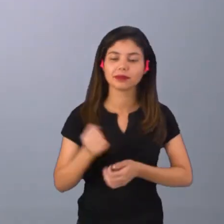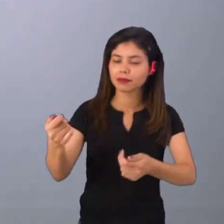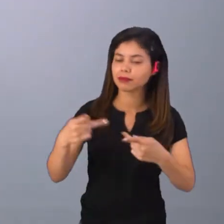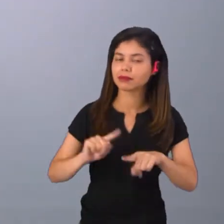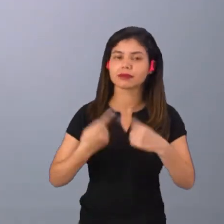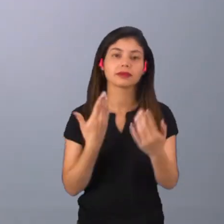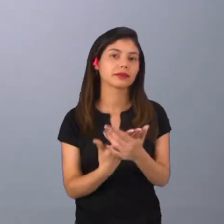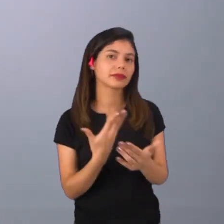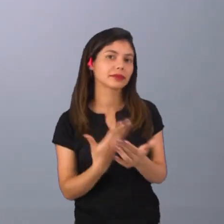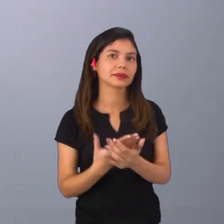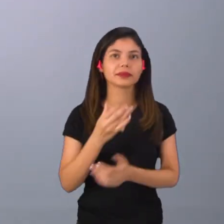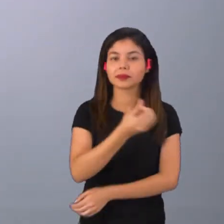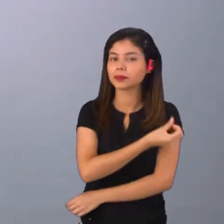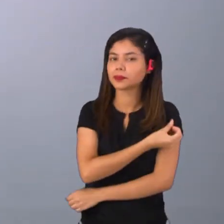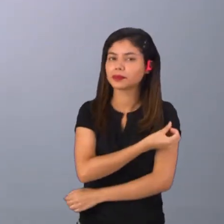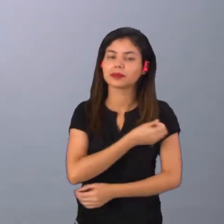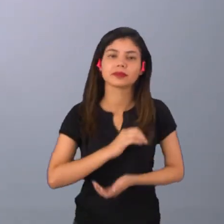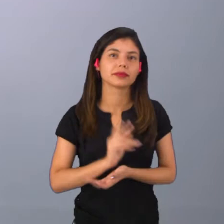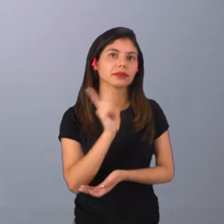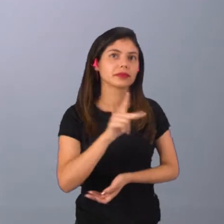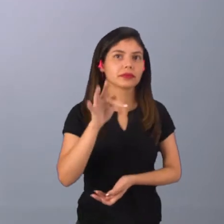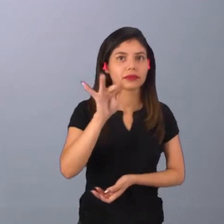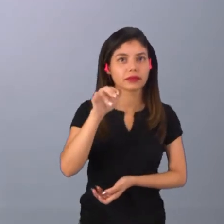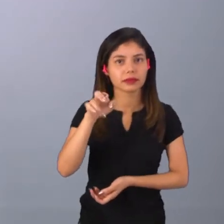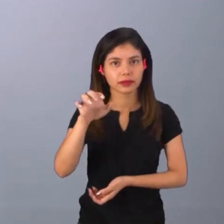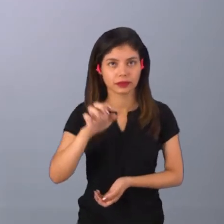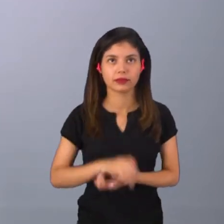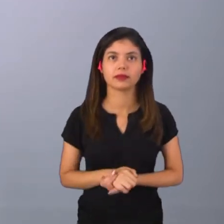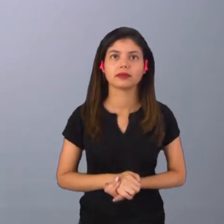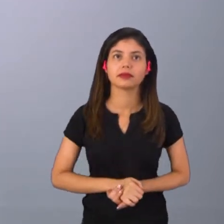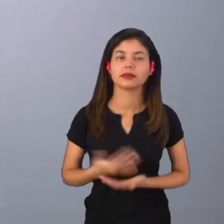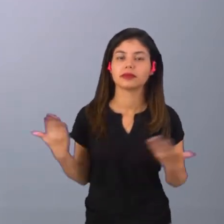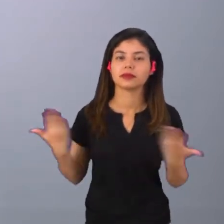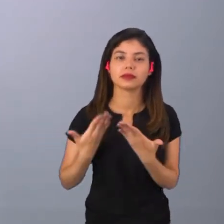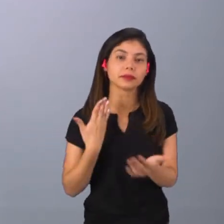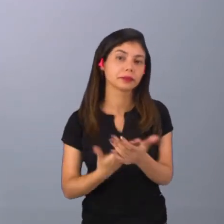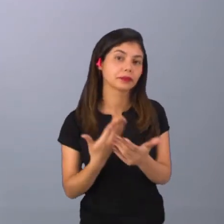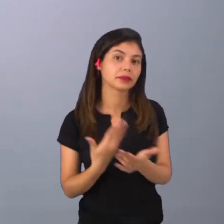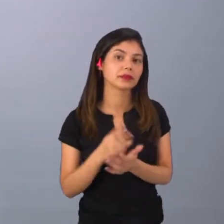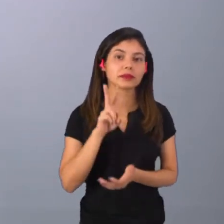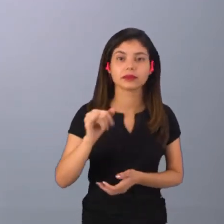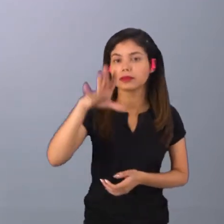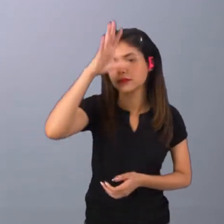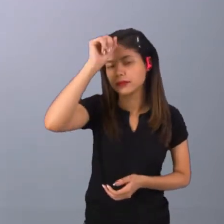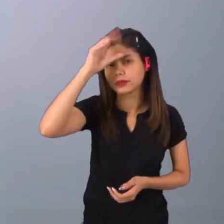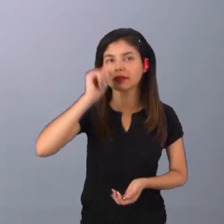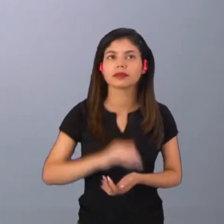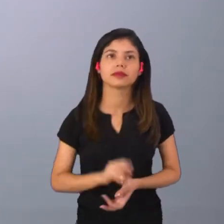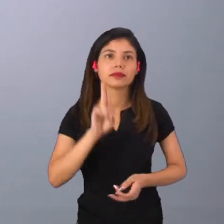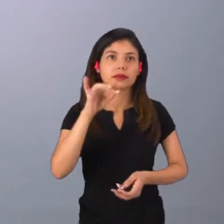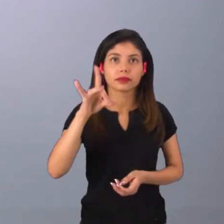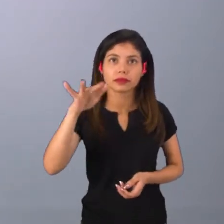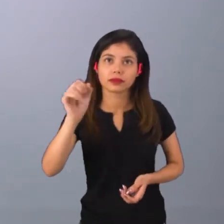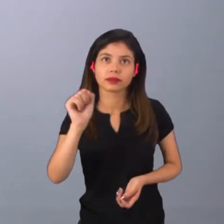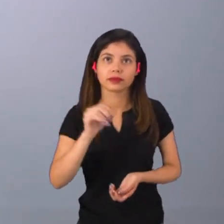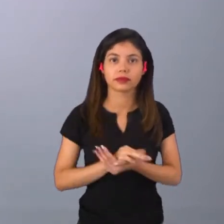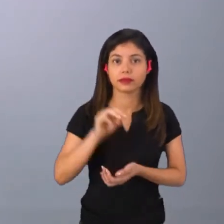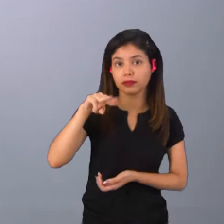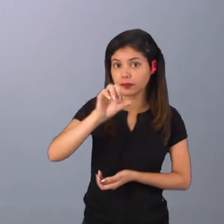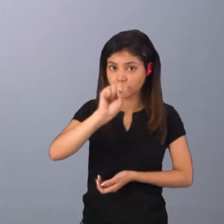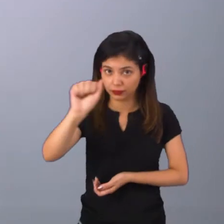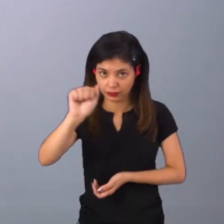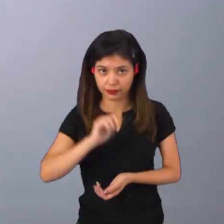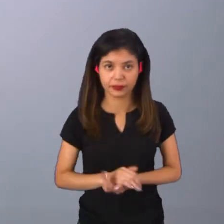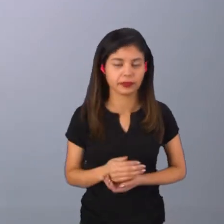Sejam bem-vindos a mais uma aula do sexto ano. Eu sou a professora Fabiane Farias e na nossa aula de hoje você vai aprender sobre unidades de medida de